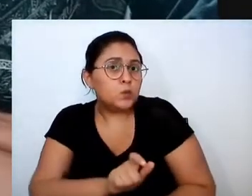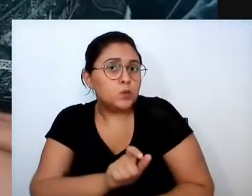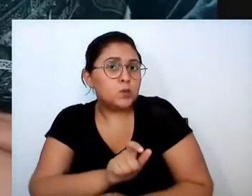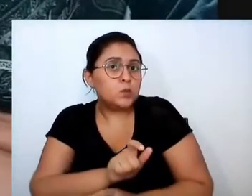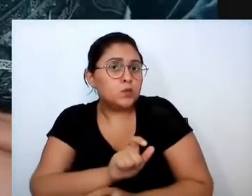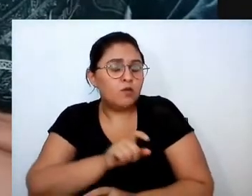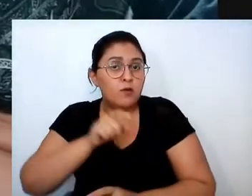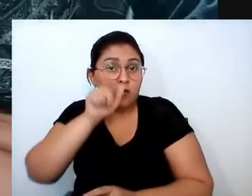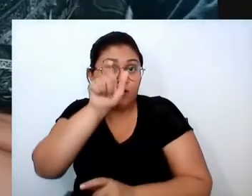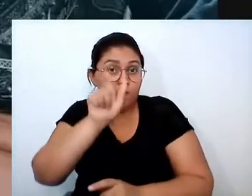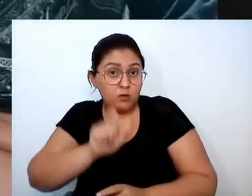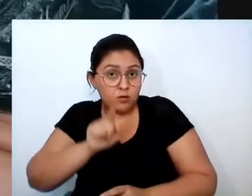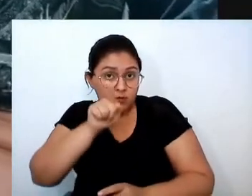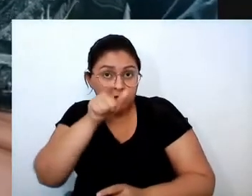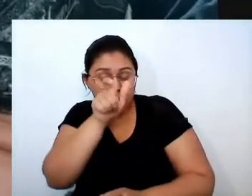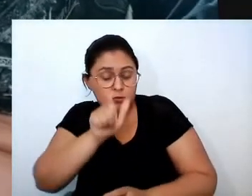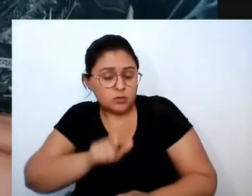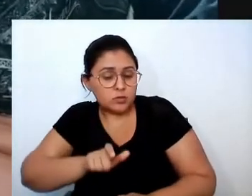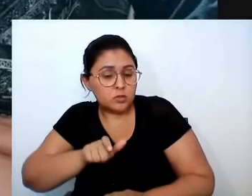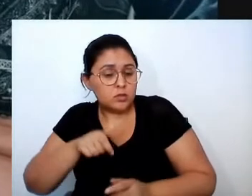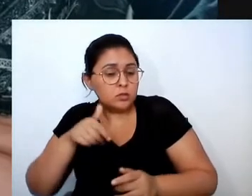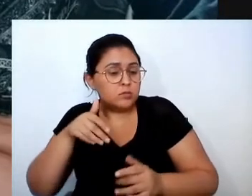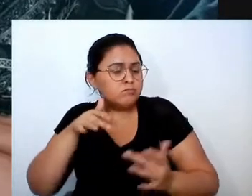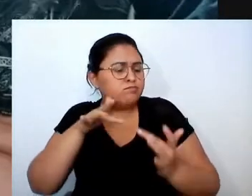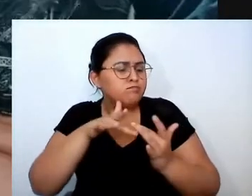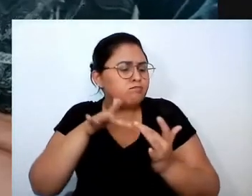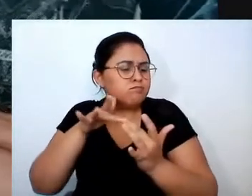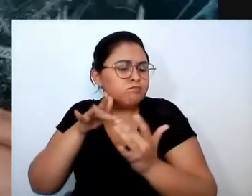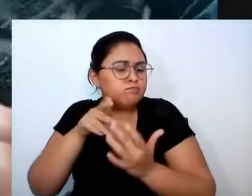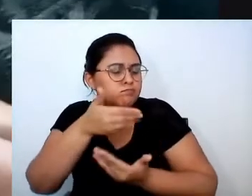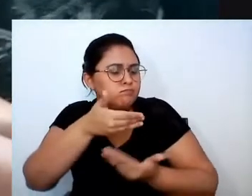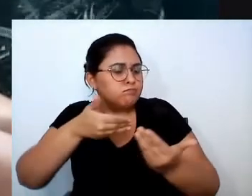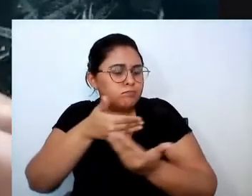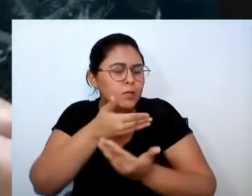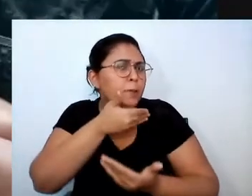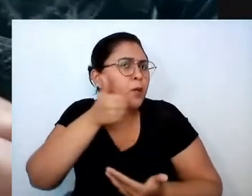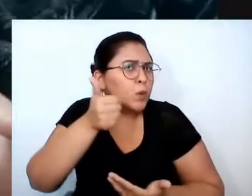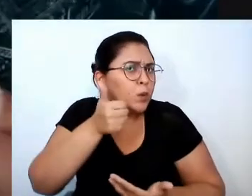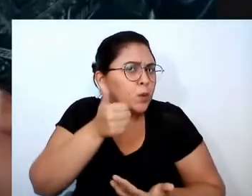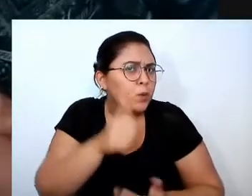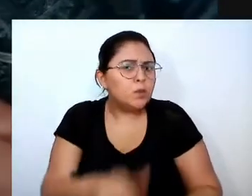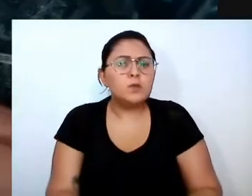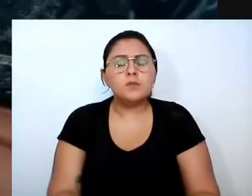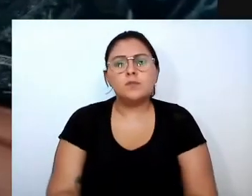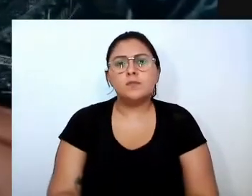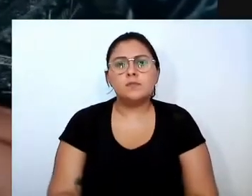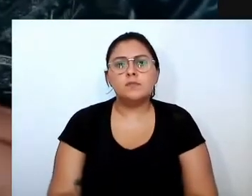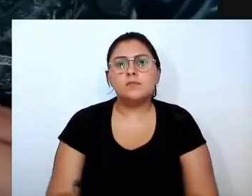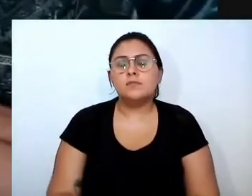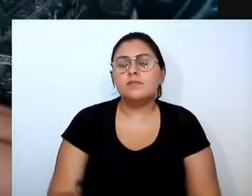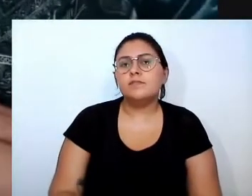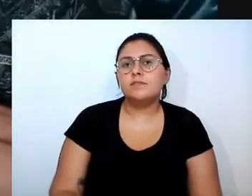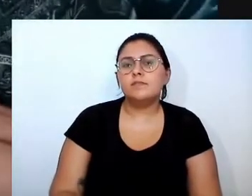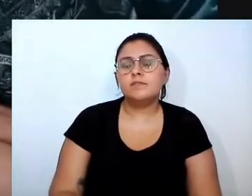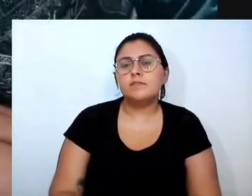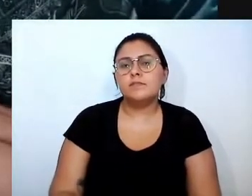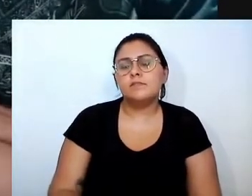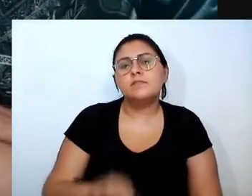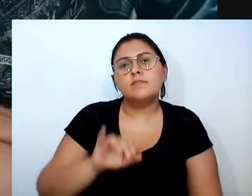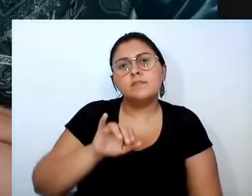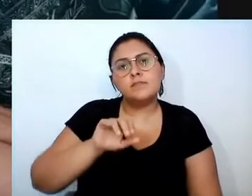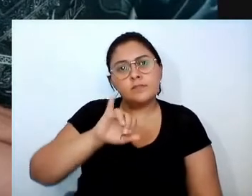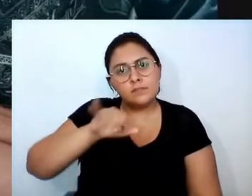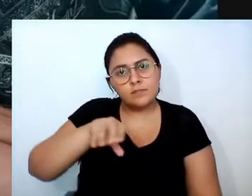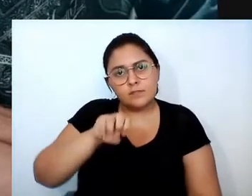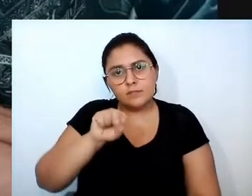essa evolução aí? Vem melhorando, sim. Eu acho que sempre vem pontos